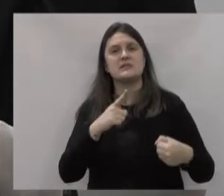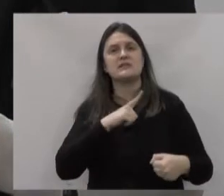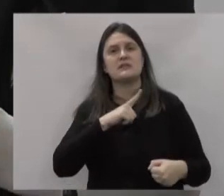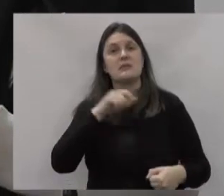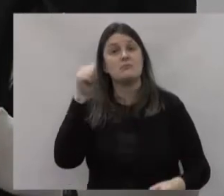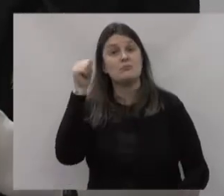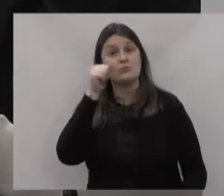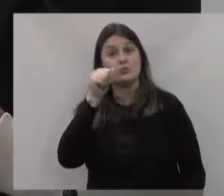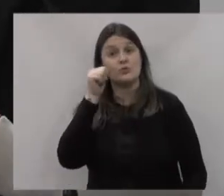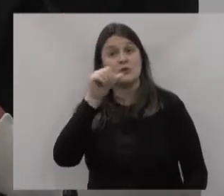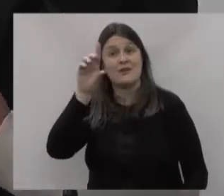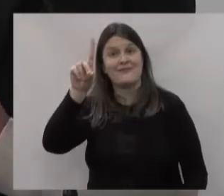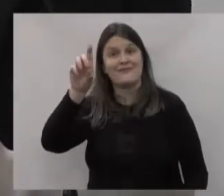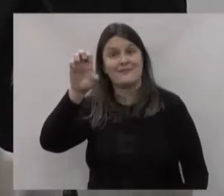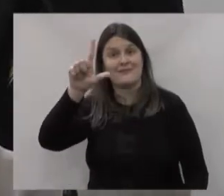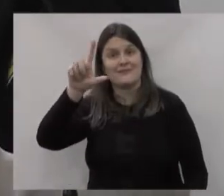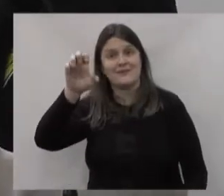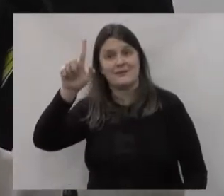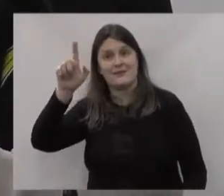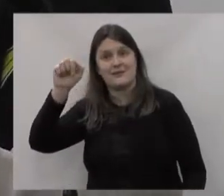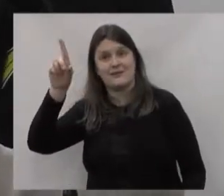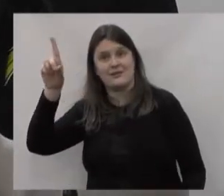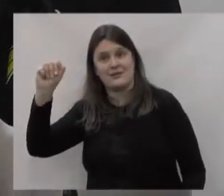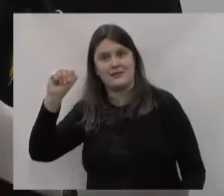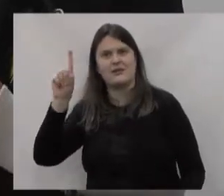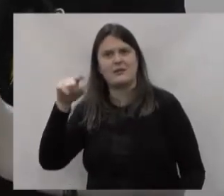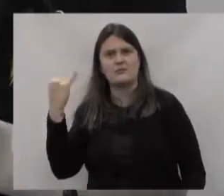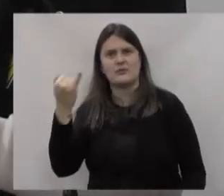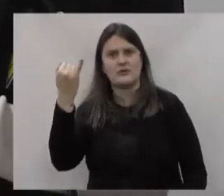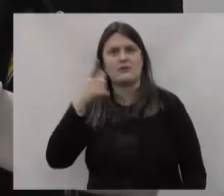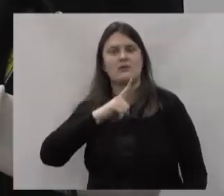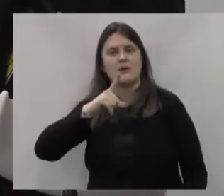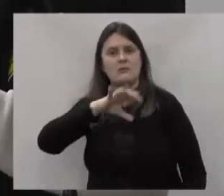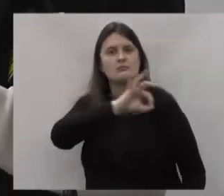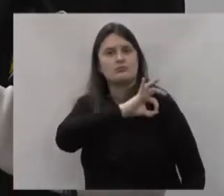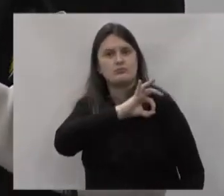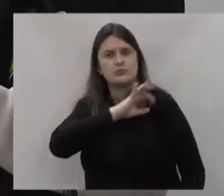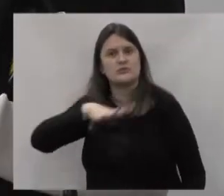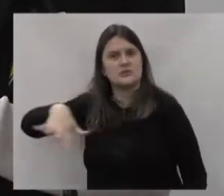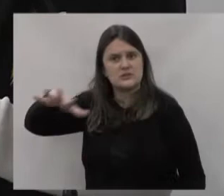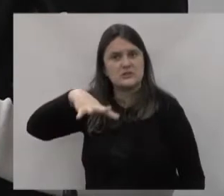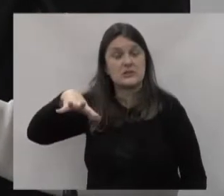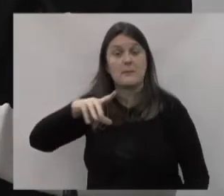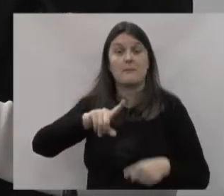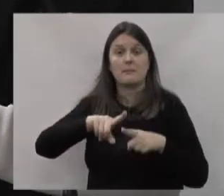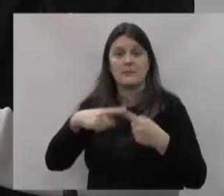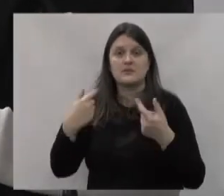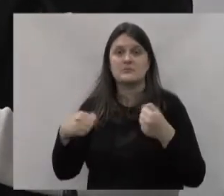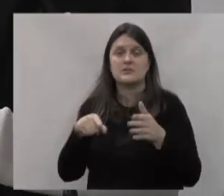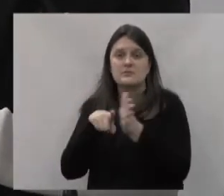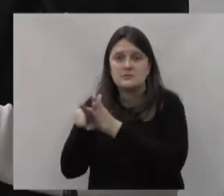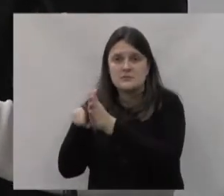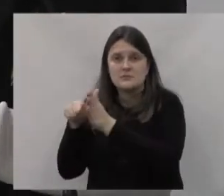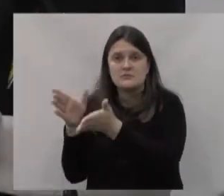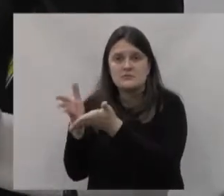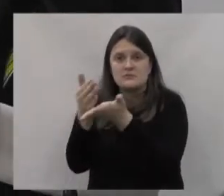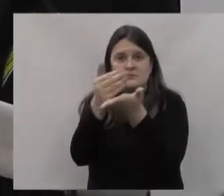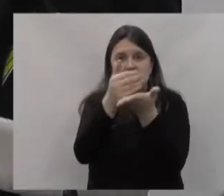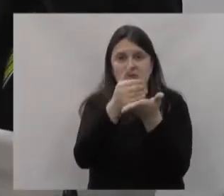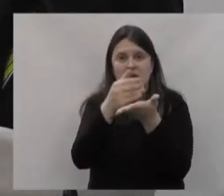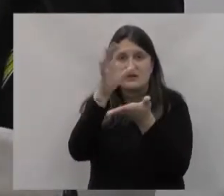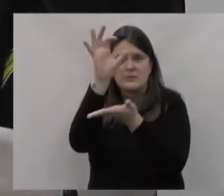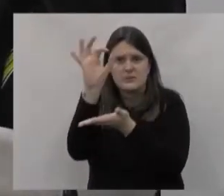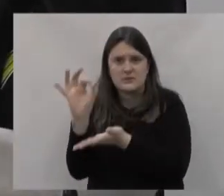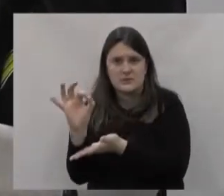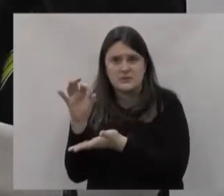Militar, da mulher, é importante ter a patrulha, mas, para isso, a gente tem que fazer o levantamento correto dos dados estatísticos. Se a gente não